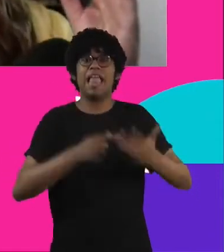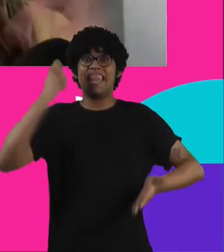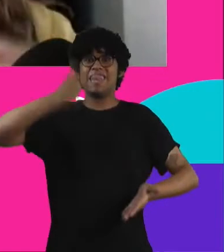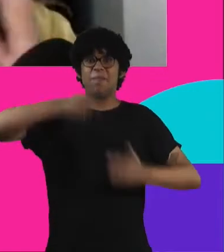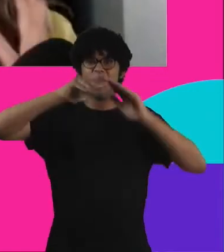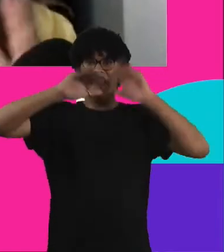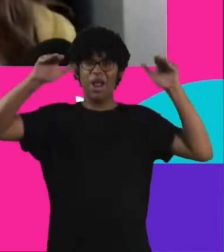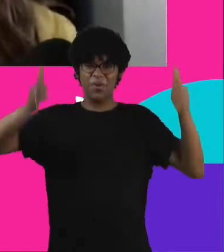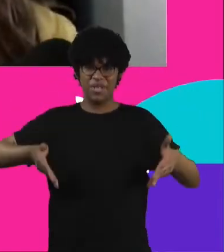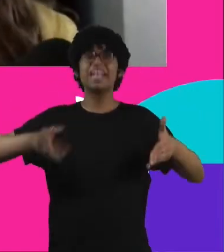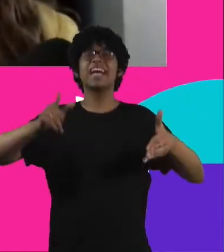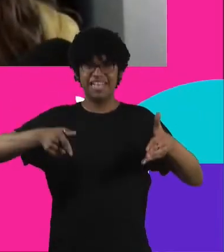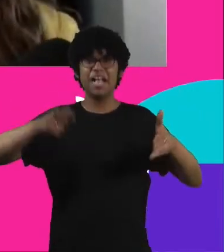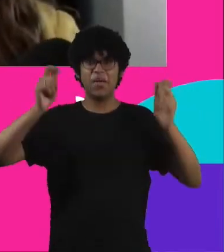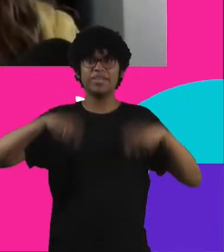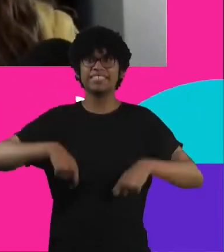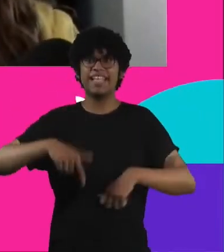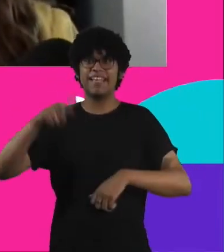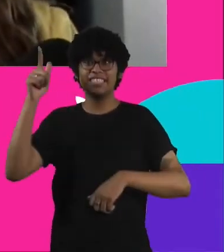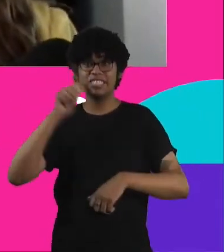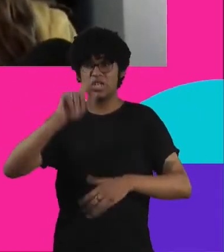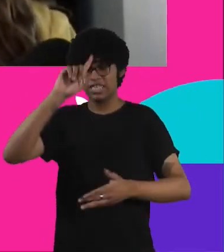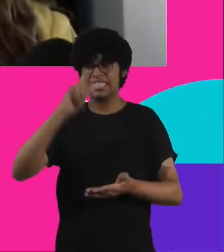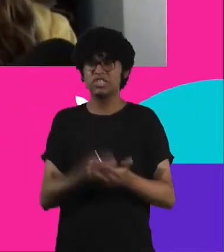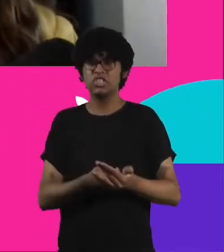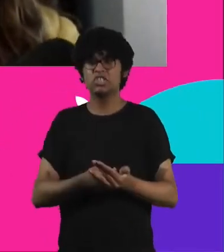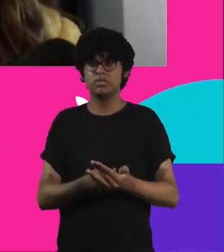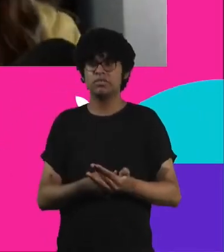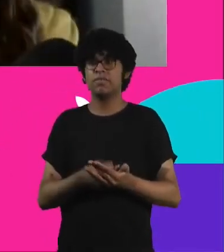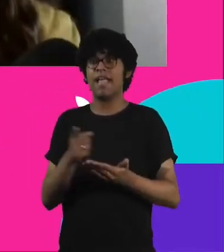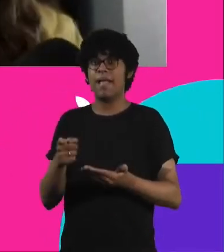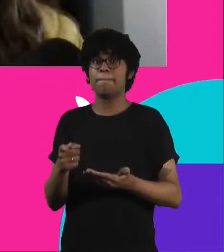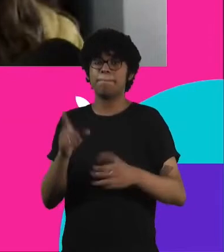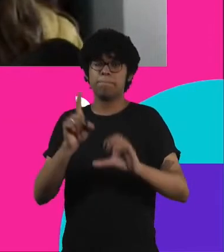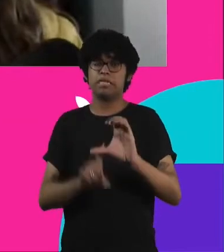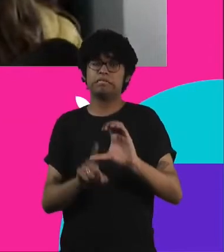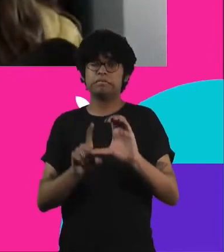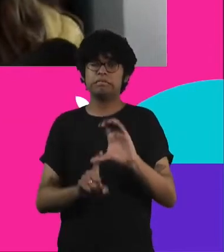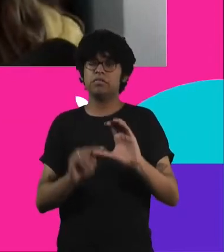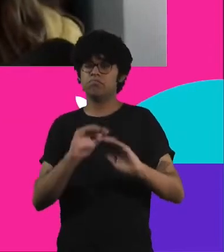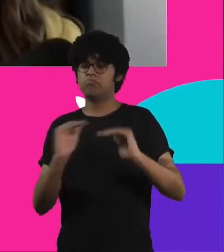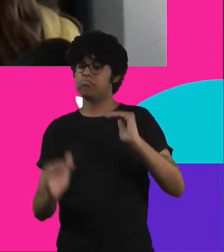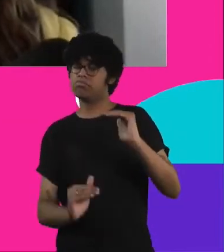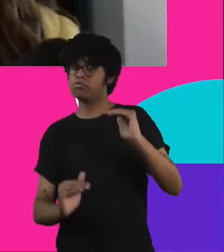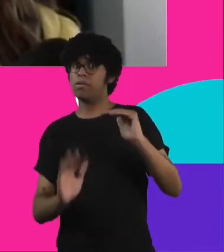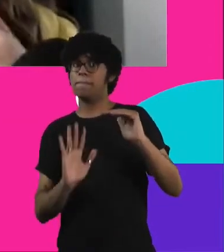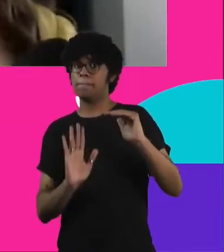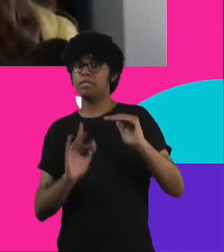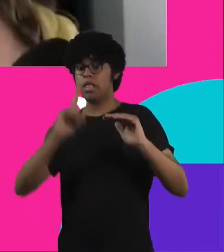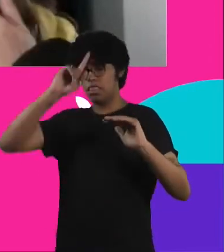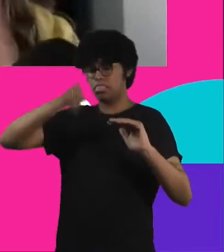tribunais superiores, decidam demandas que estão nos tribunais abaixo deles e que são